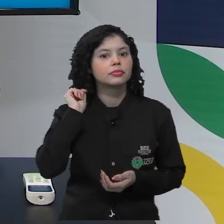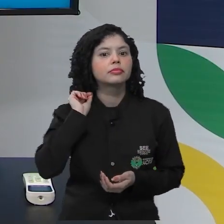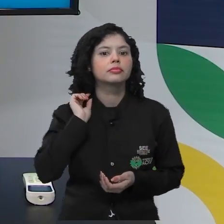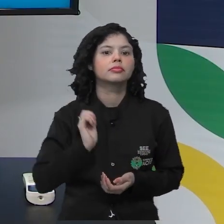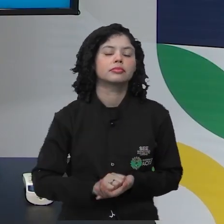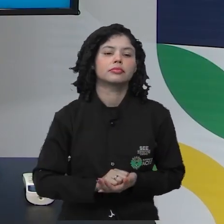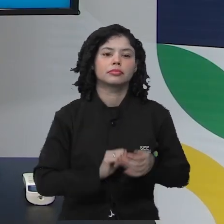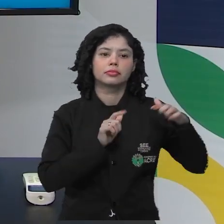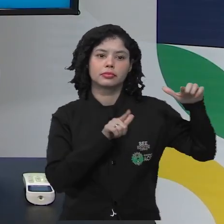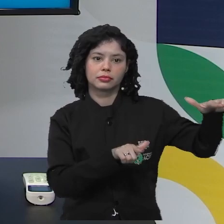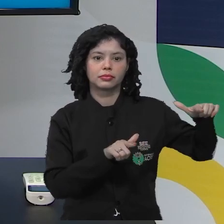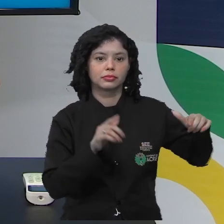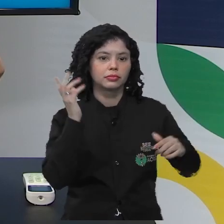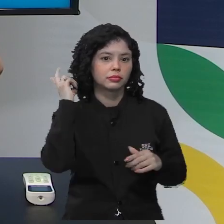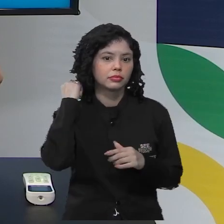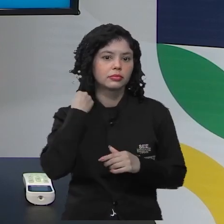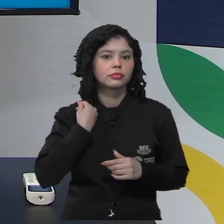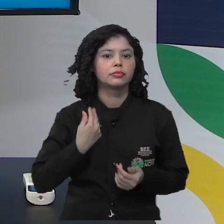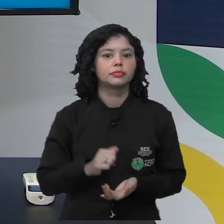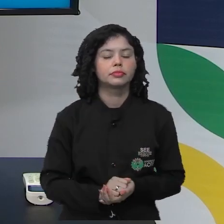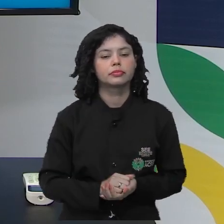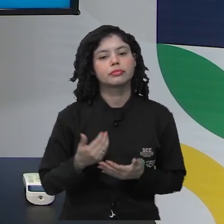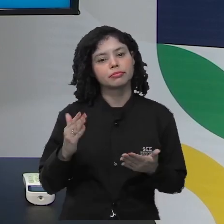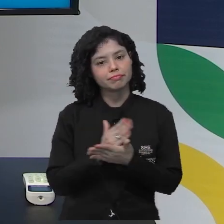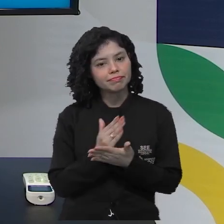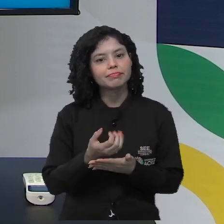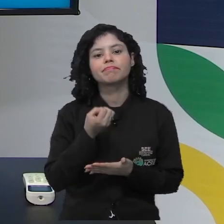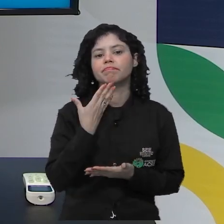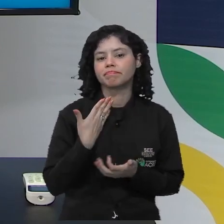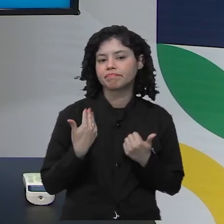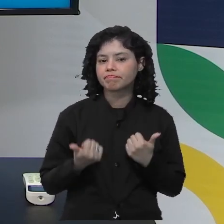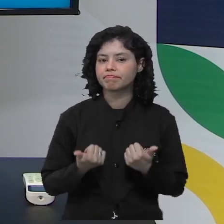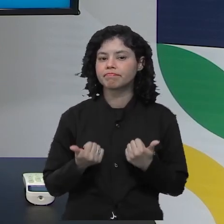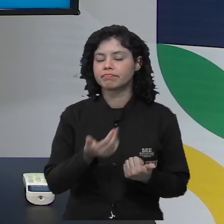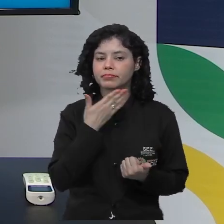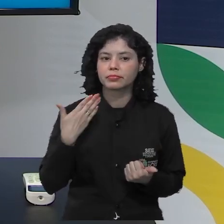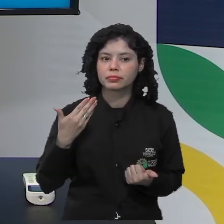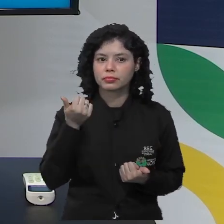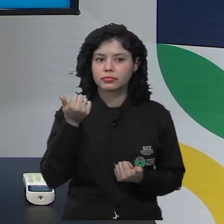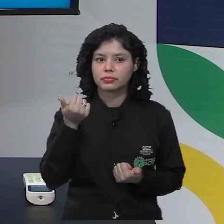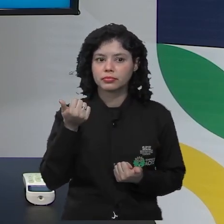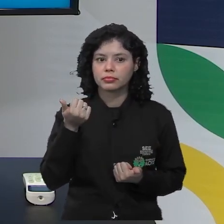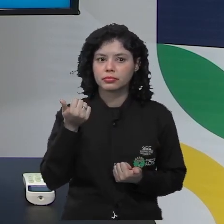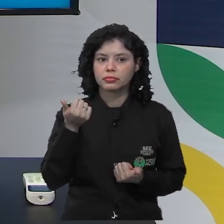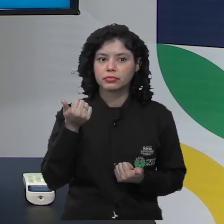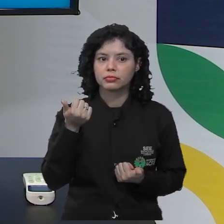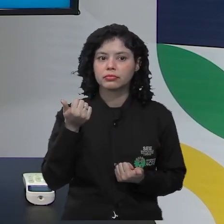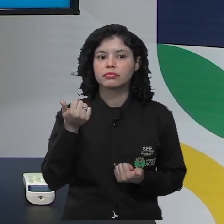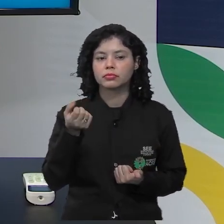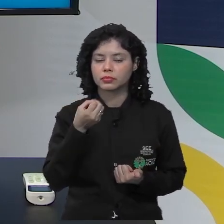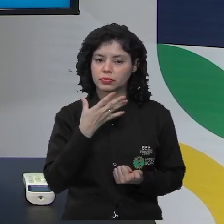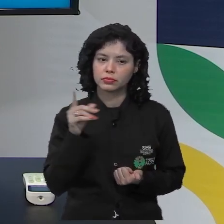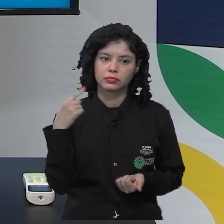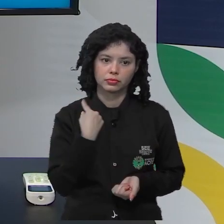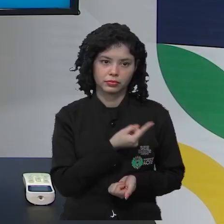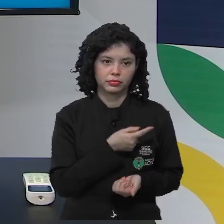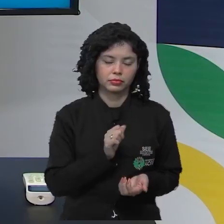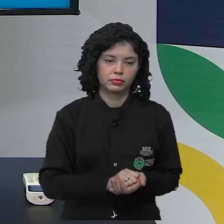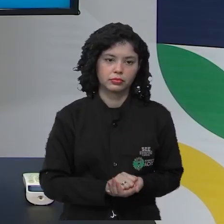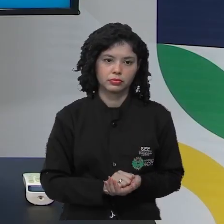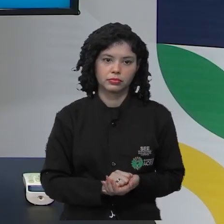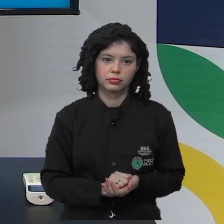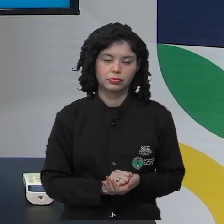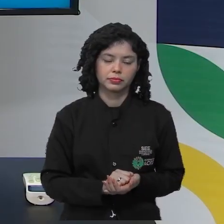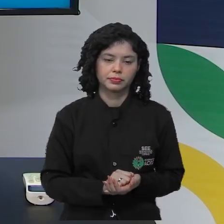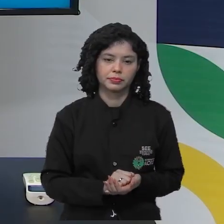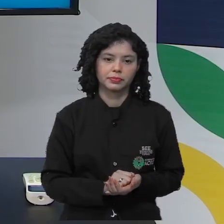vendendo placas solares, porque é algo realmente muito muito benéfico para quem tem a